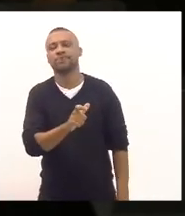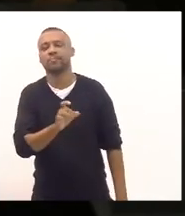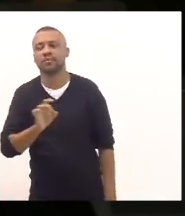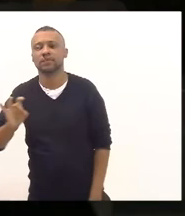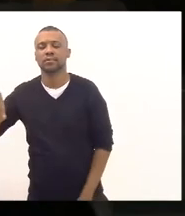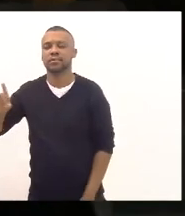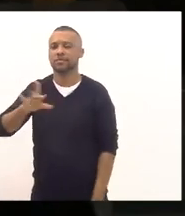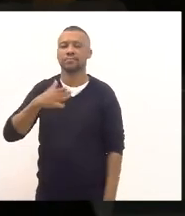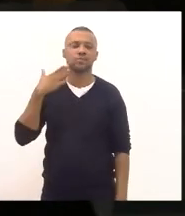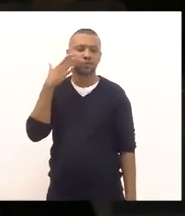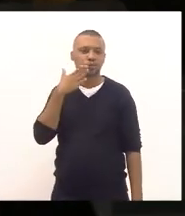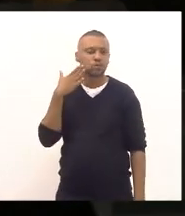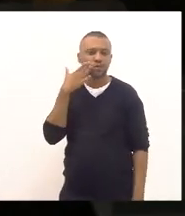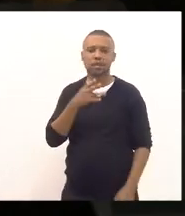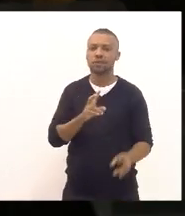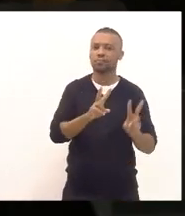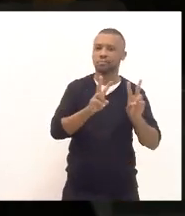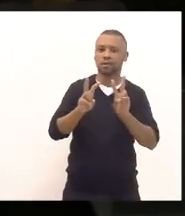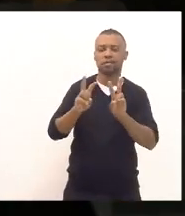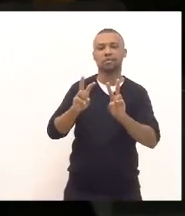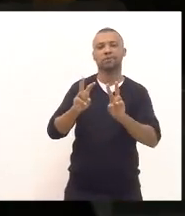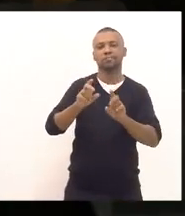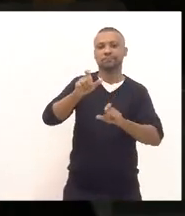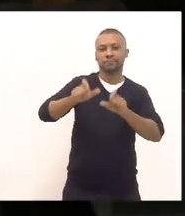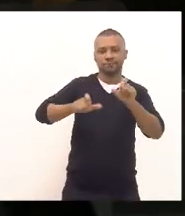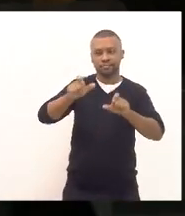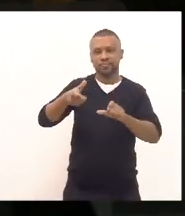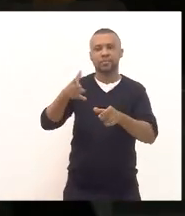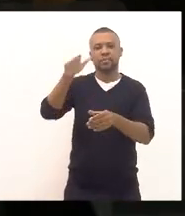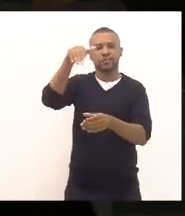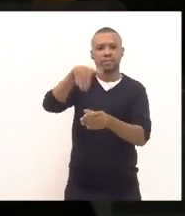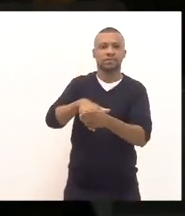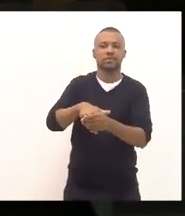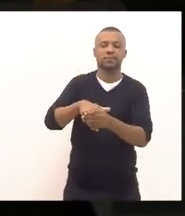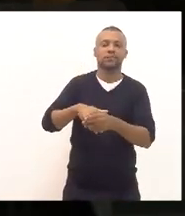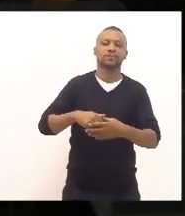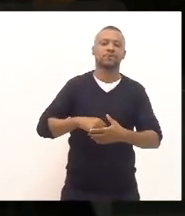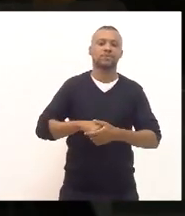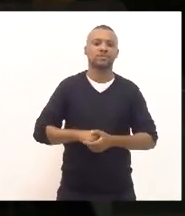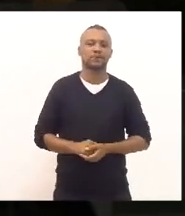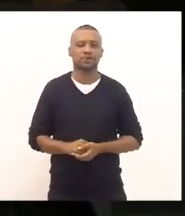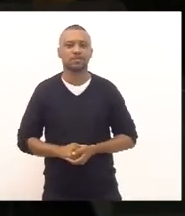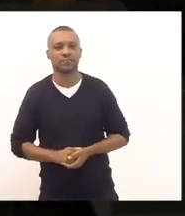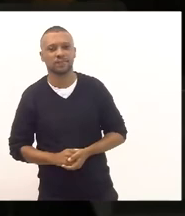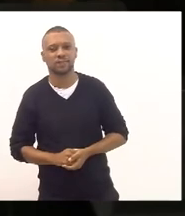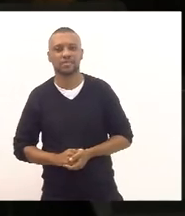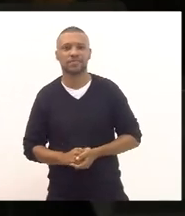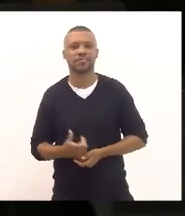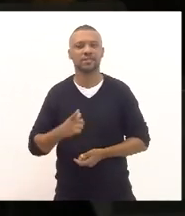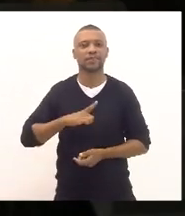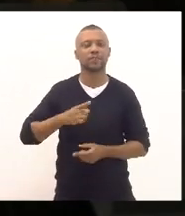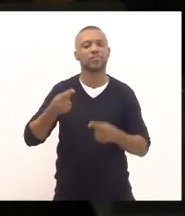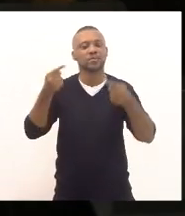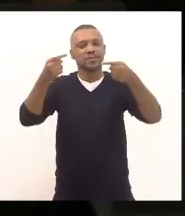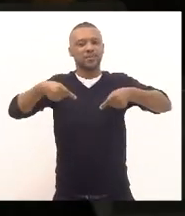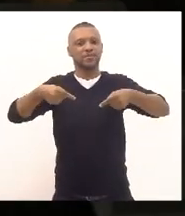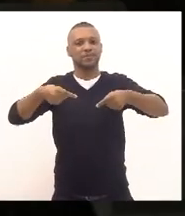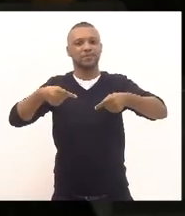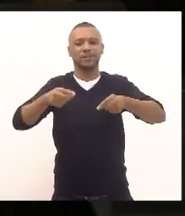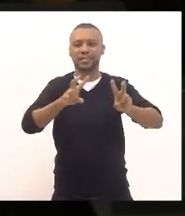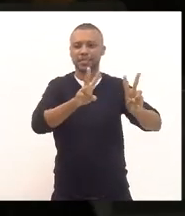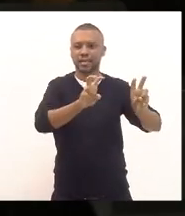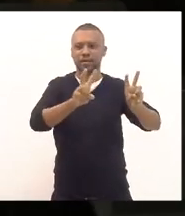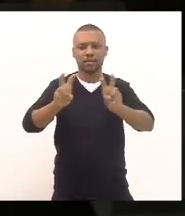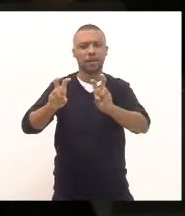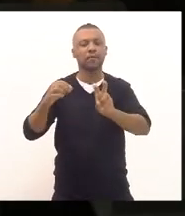discursando para os seus próprios eleitores é um grande desafio a gente trazer os sistemas